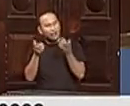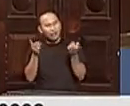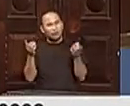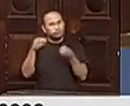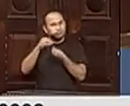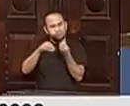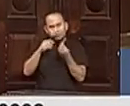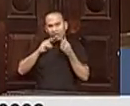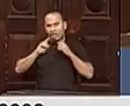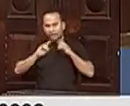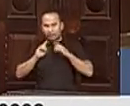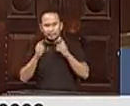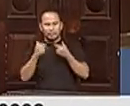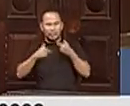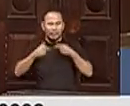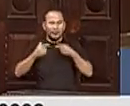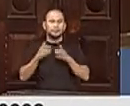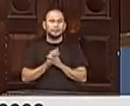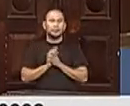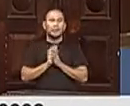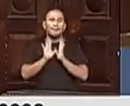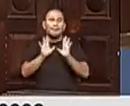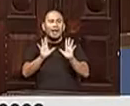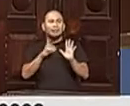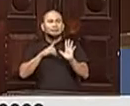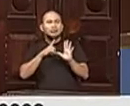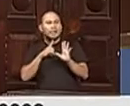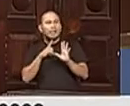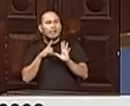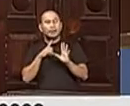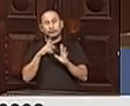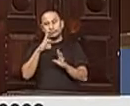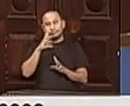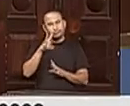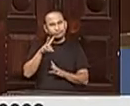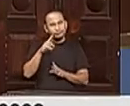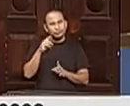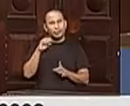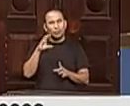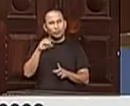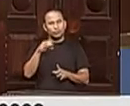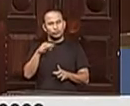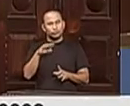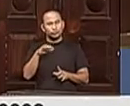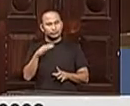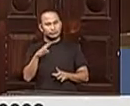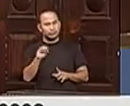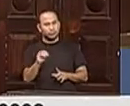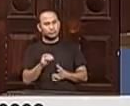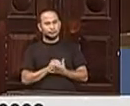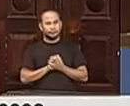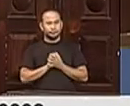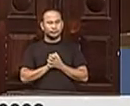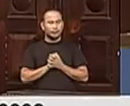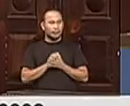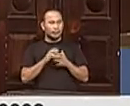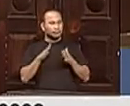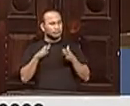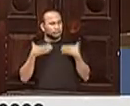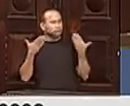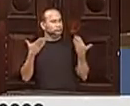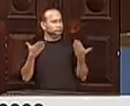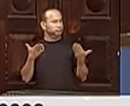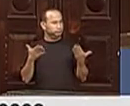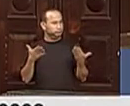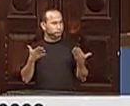nesse debate, mas há um rito previsto na Constituição. Para minha surpresa,